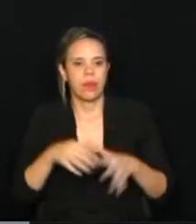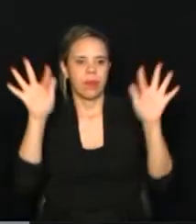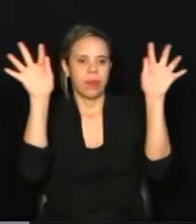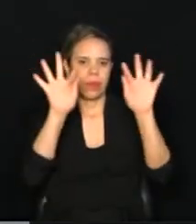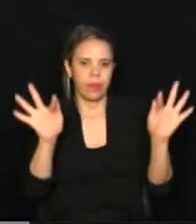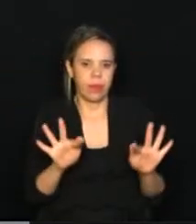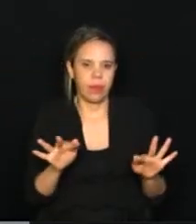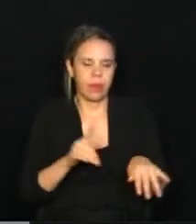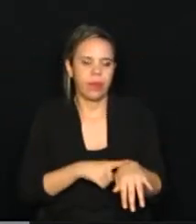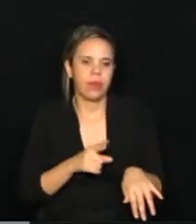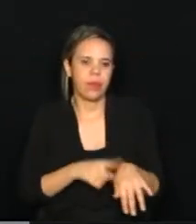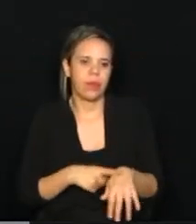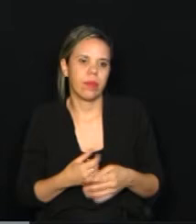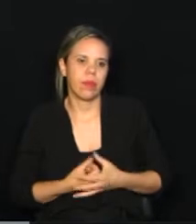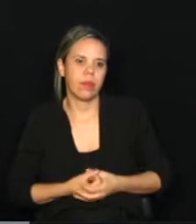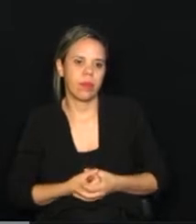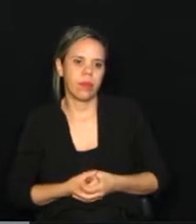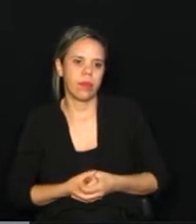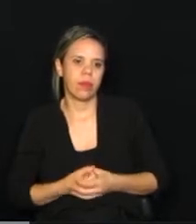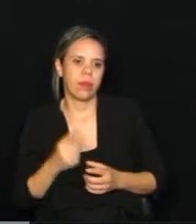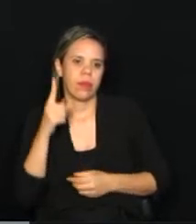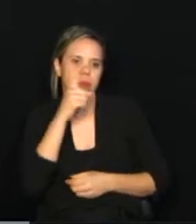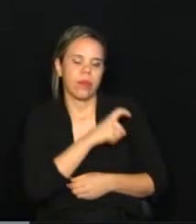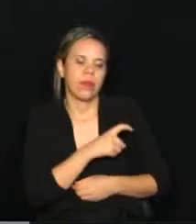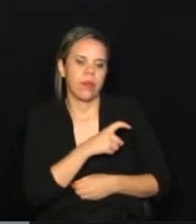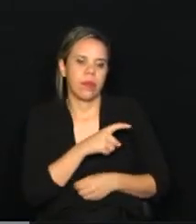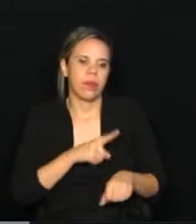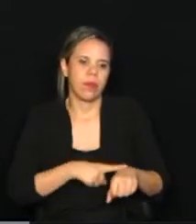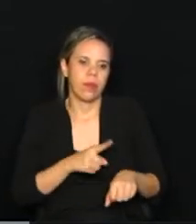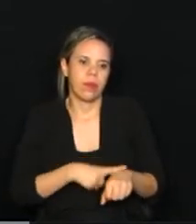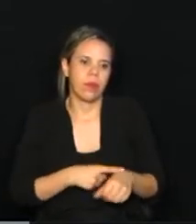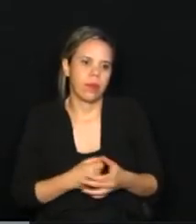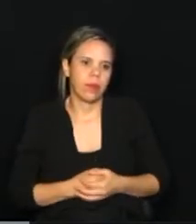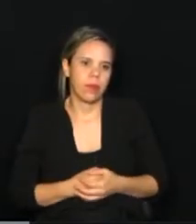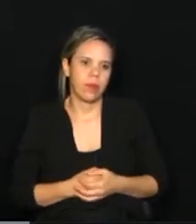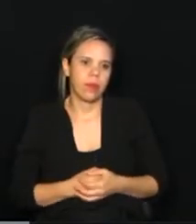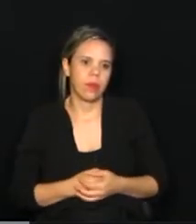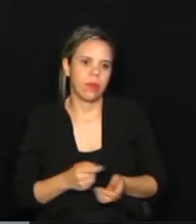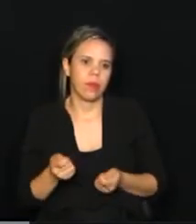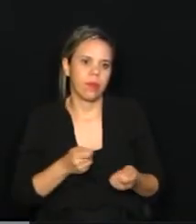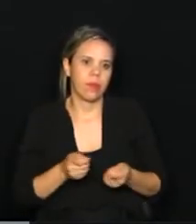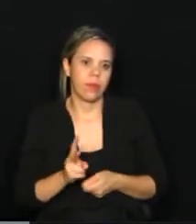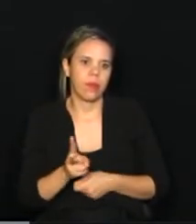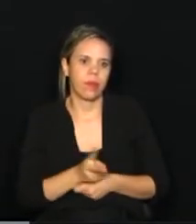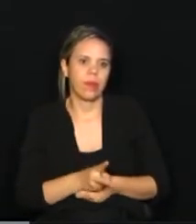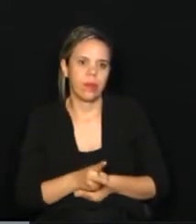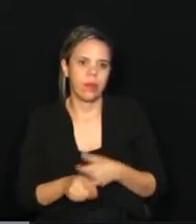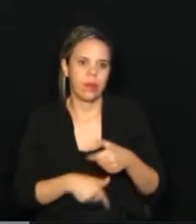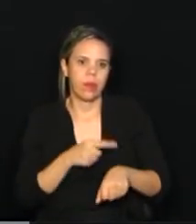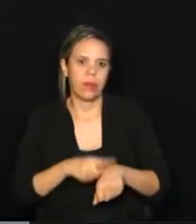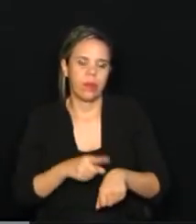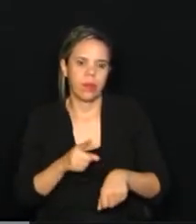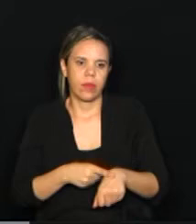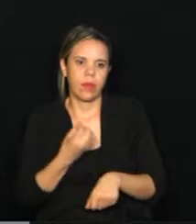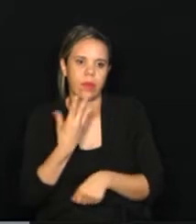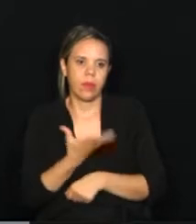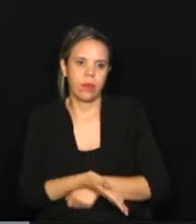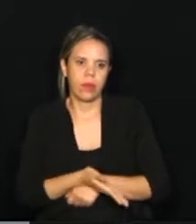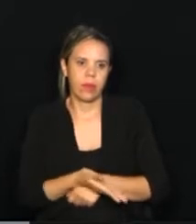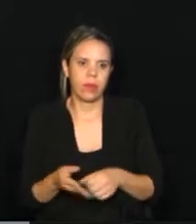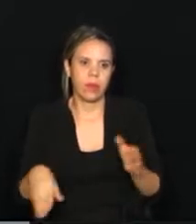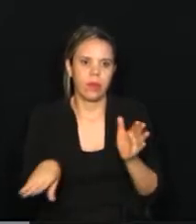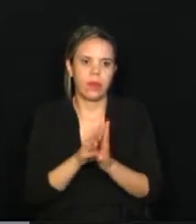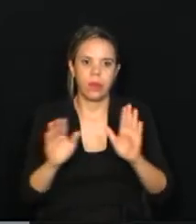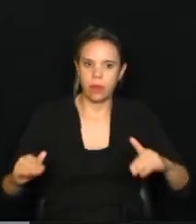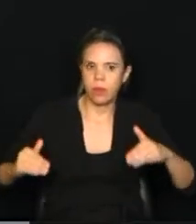nesse momento, mas o mais difícil desses momentos é você manter, né? Sim. Manter o momento bom, porque chegar no topo